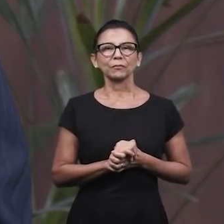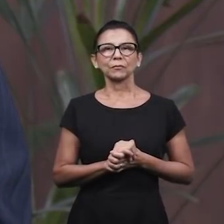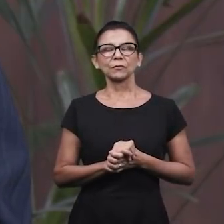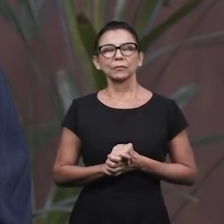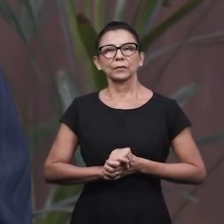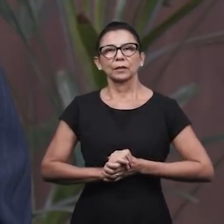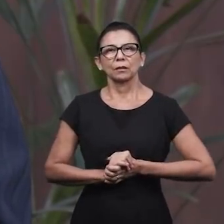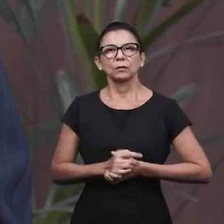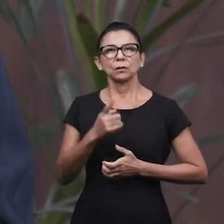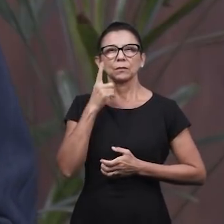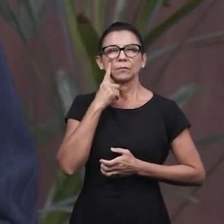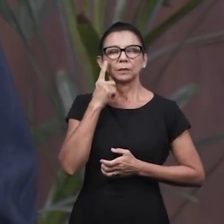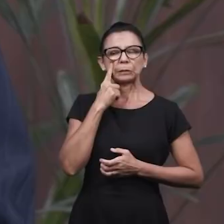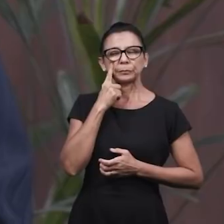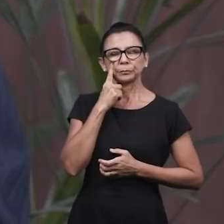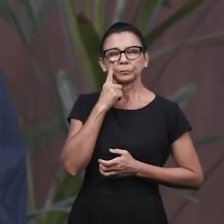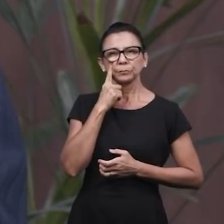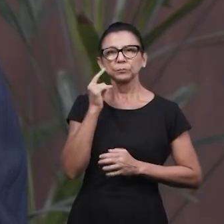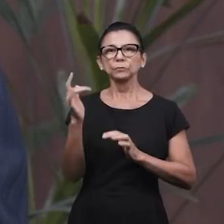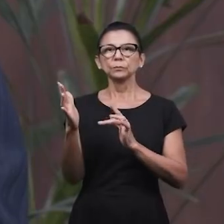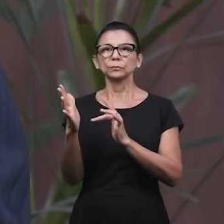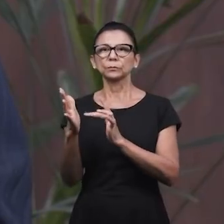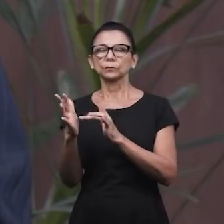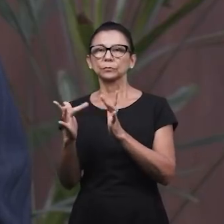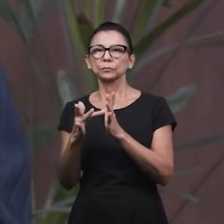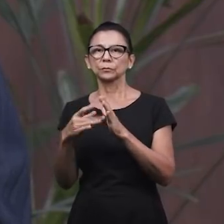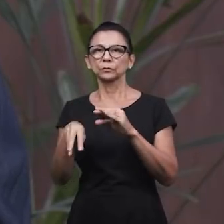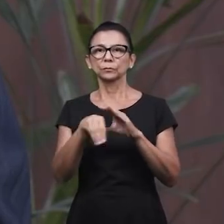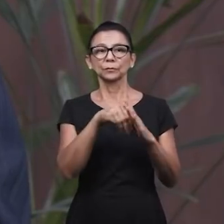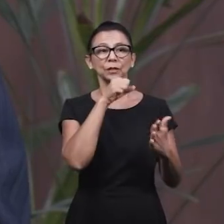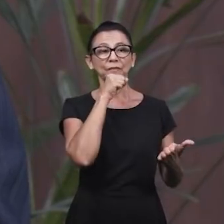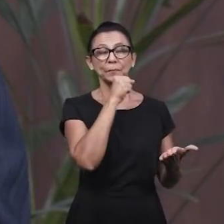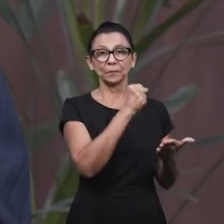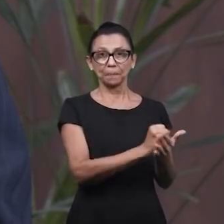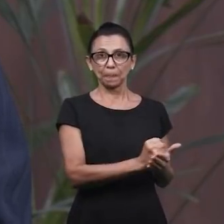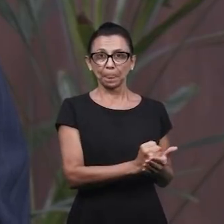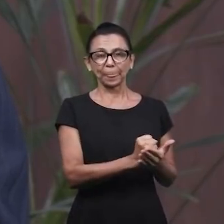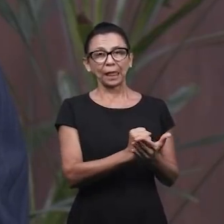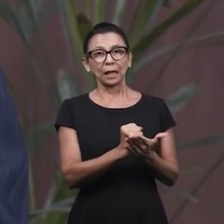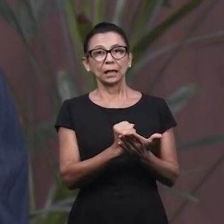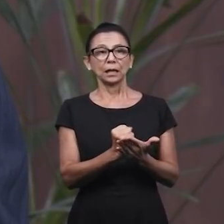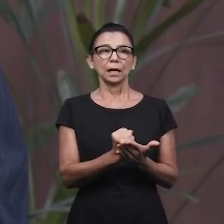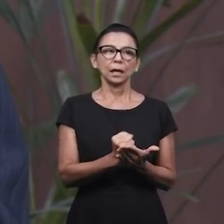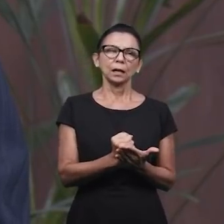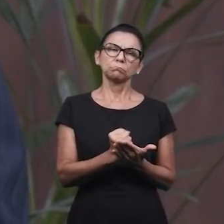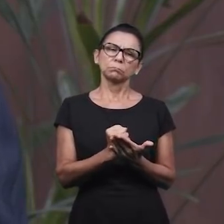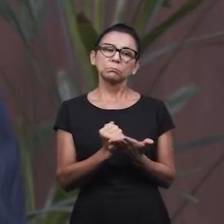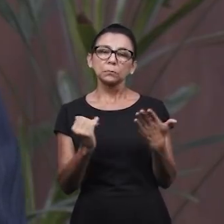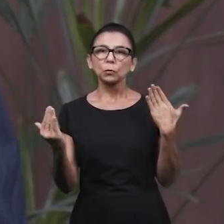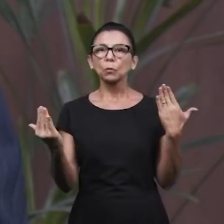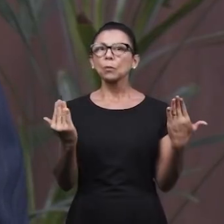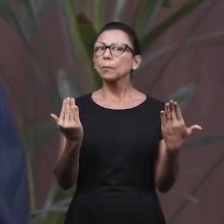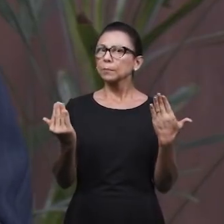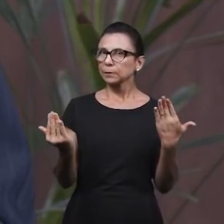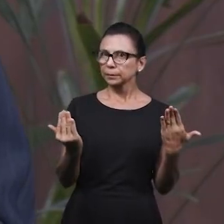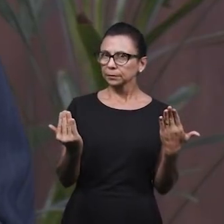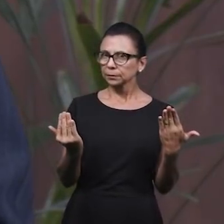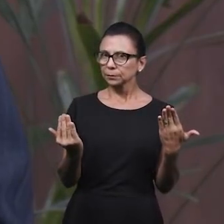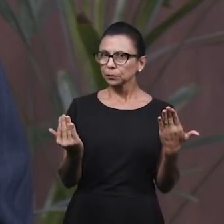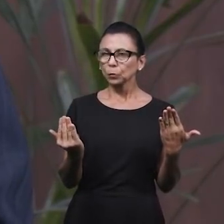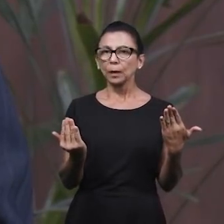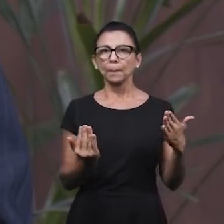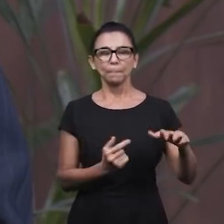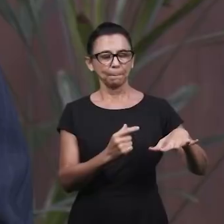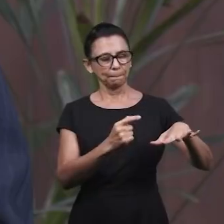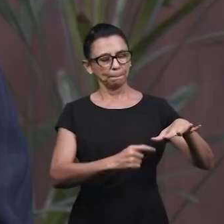Senhor Jesus no Velho Testamento, visto através de tipologias, nós estamos agora nos referindo